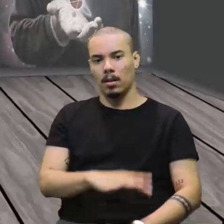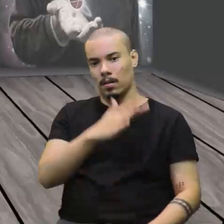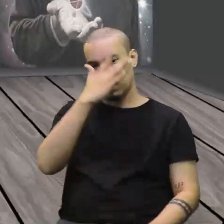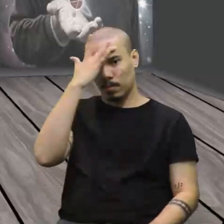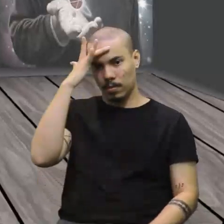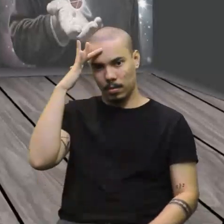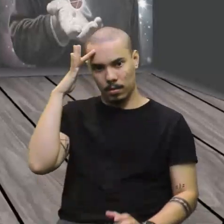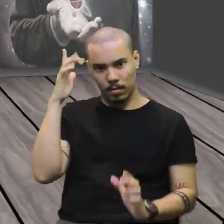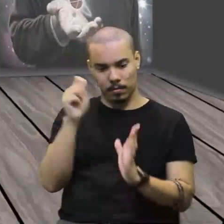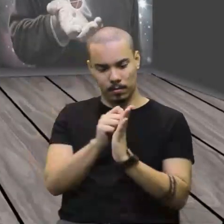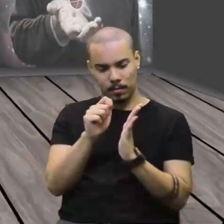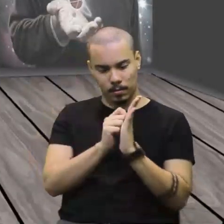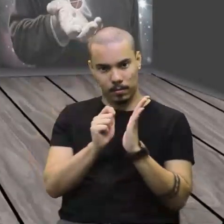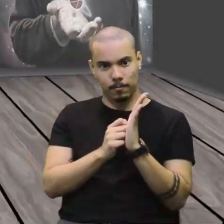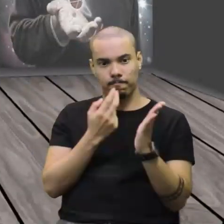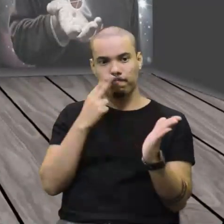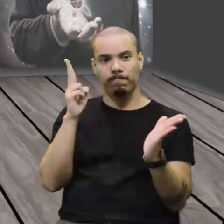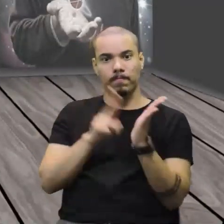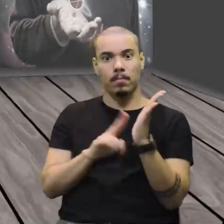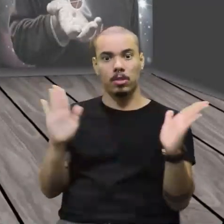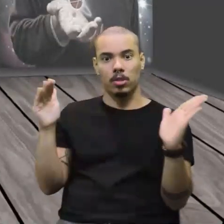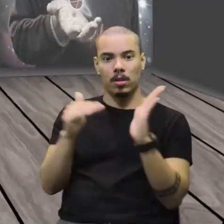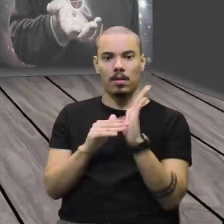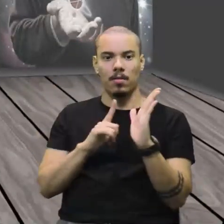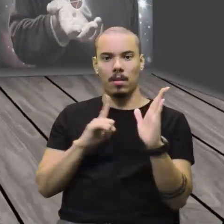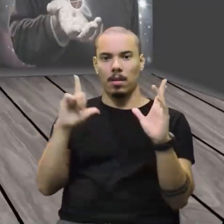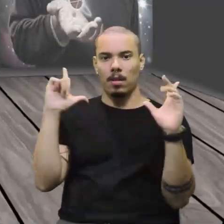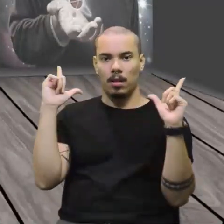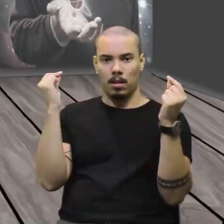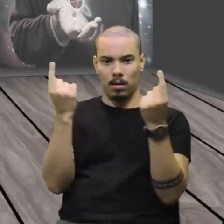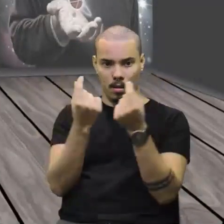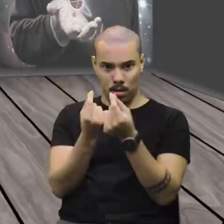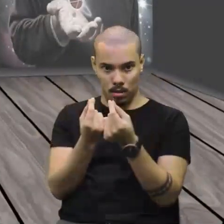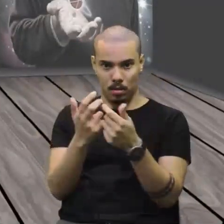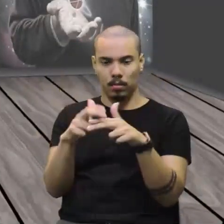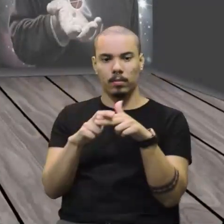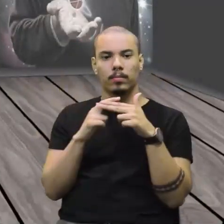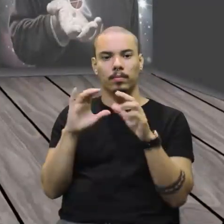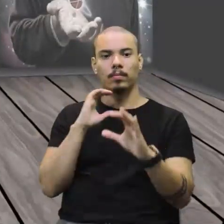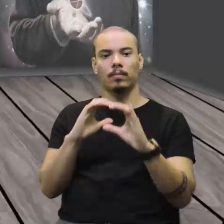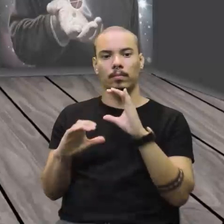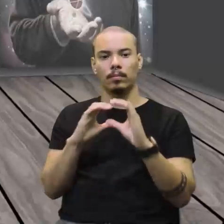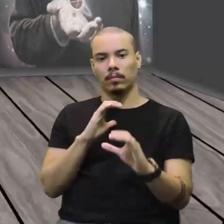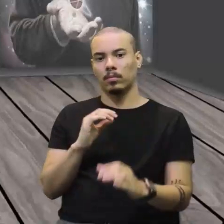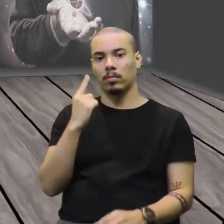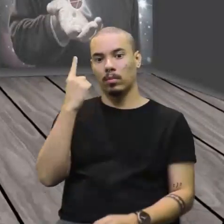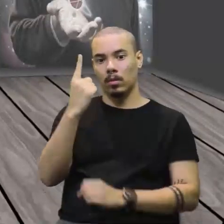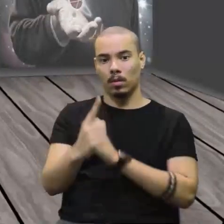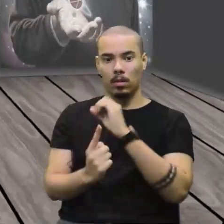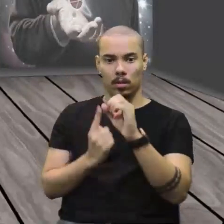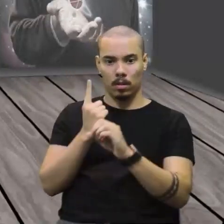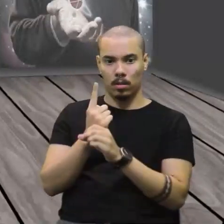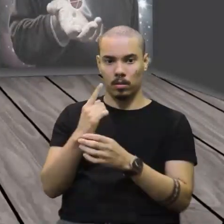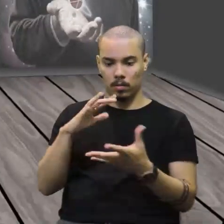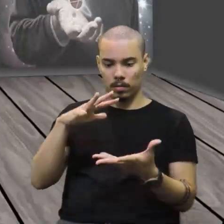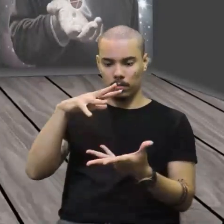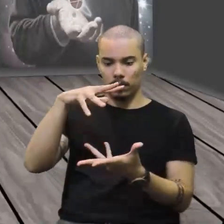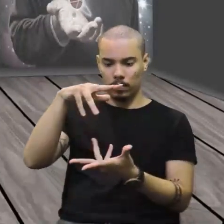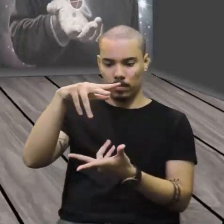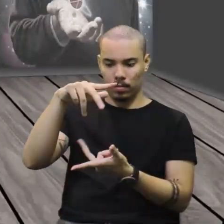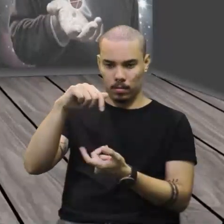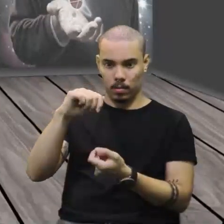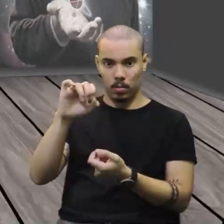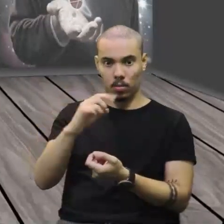que o Egito usava, né, chegava até a Grécia e voltava. Então eles se comunicavam, levavam quase um ano ou dois para ir de um